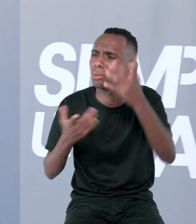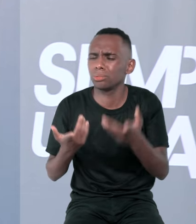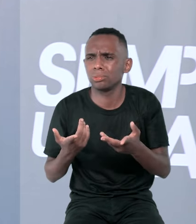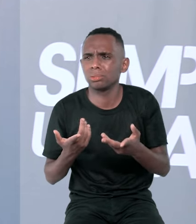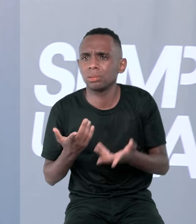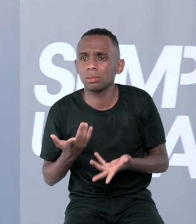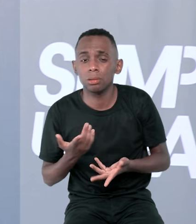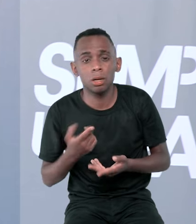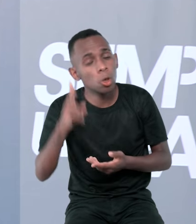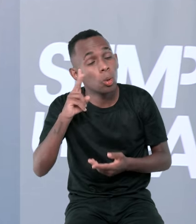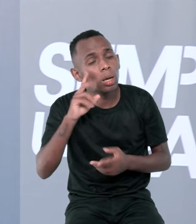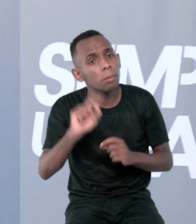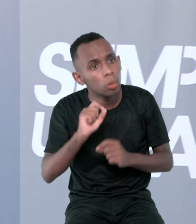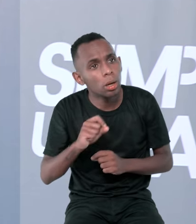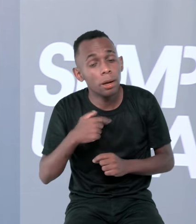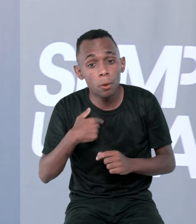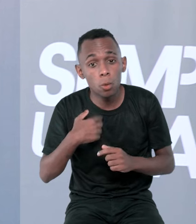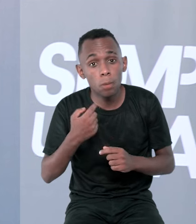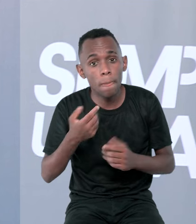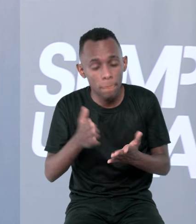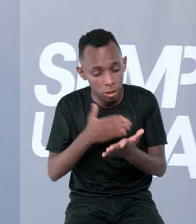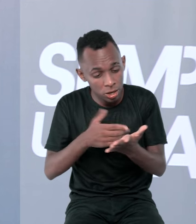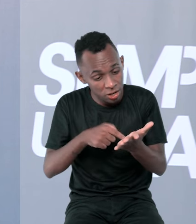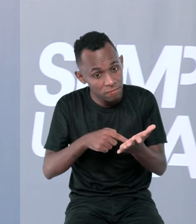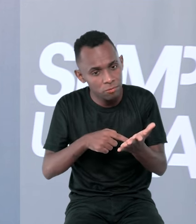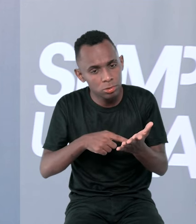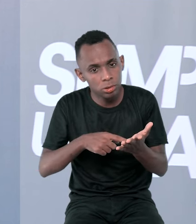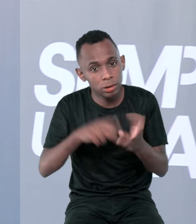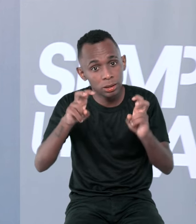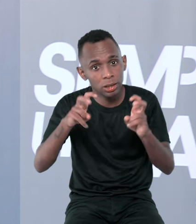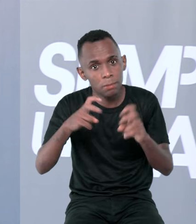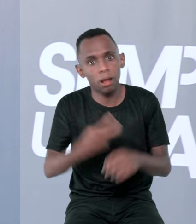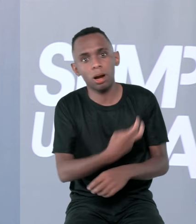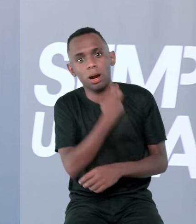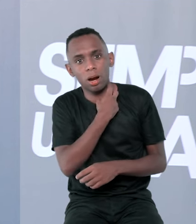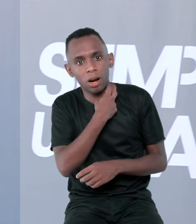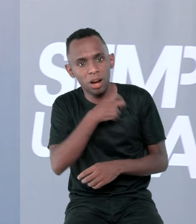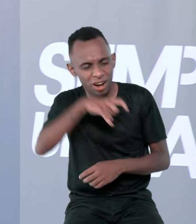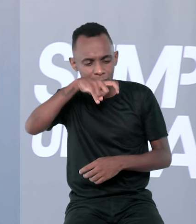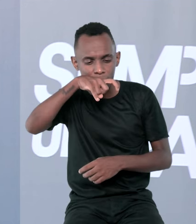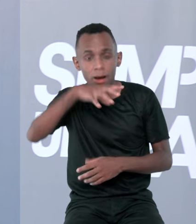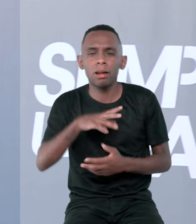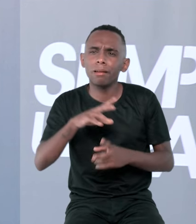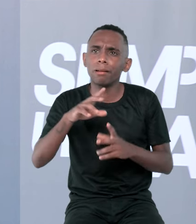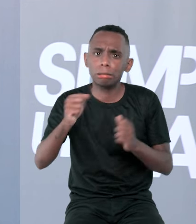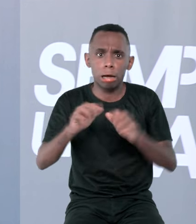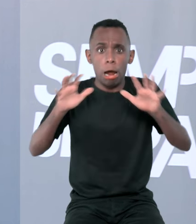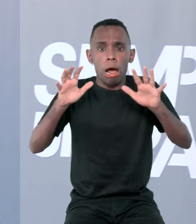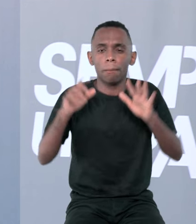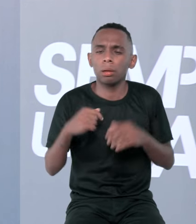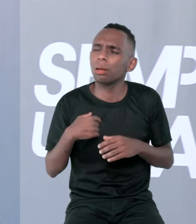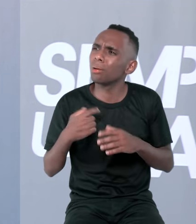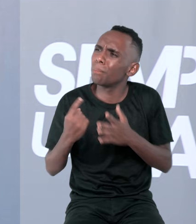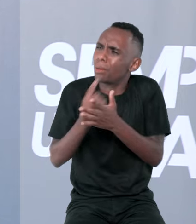anos. Lembro que recém havia terminado de ler um livro sobre vampiros, lendas e histórias de terror. Então, quando você